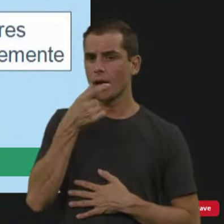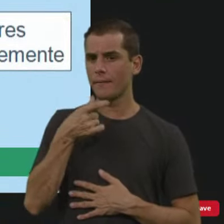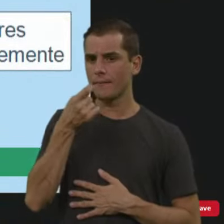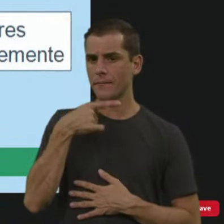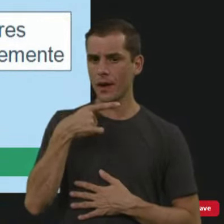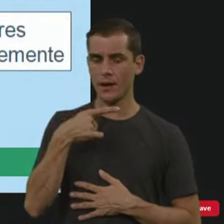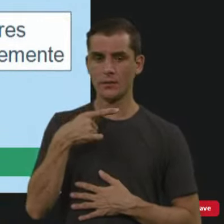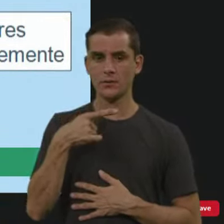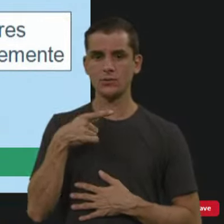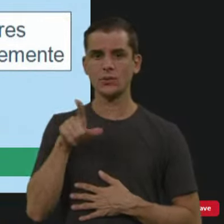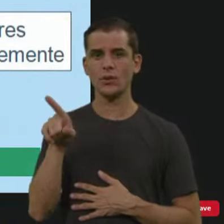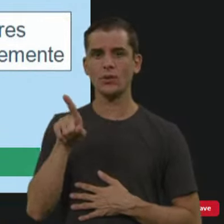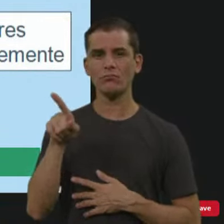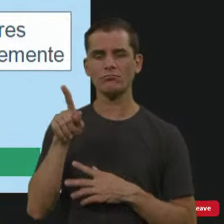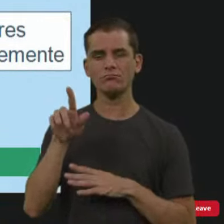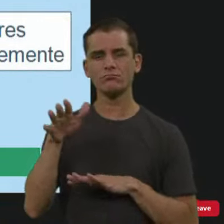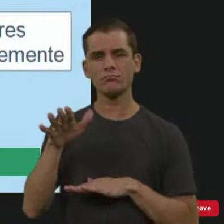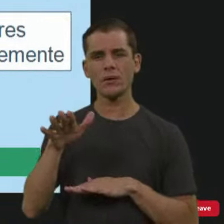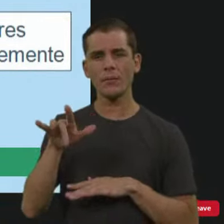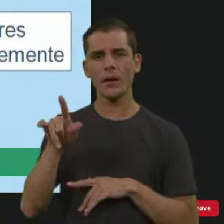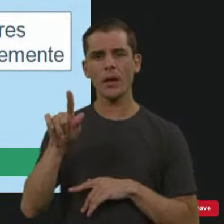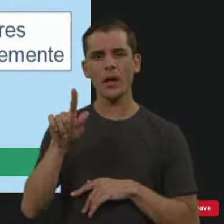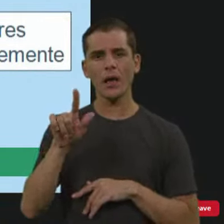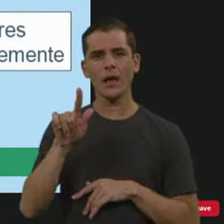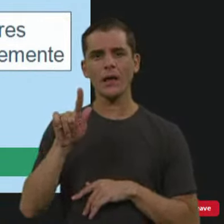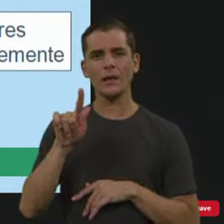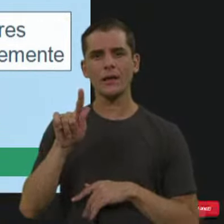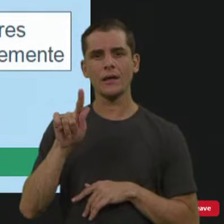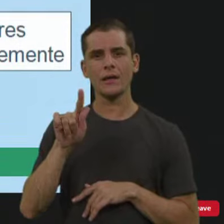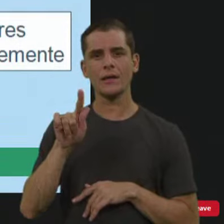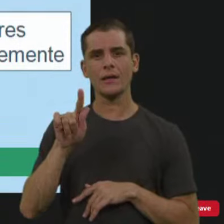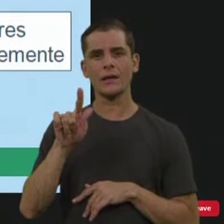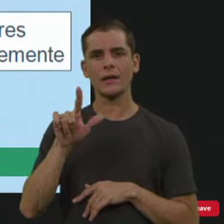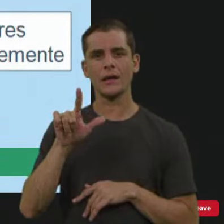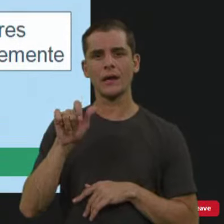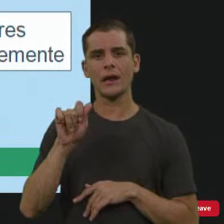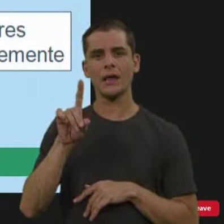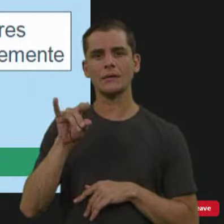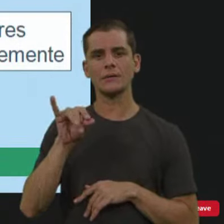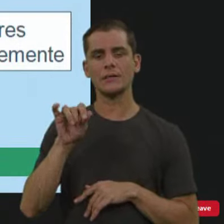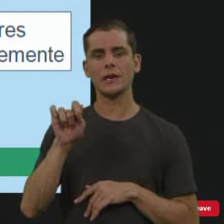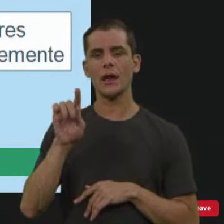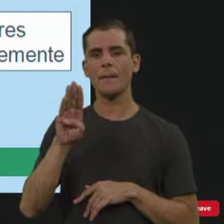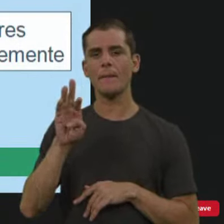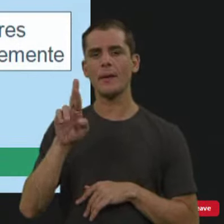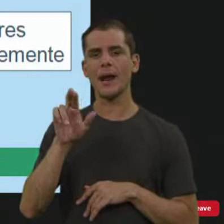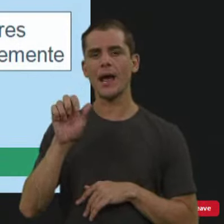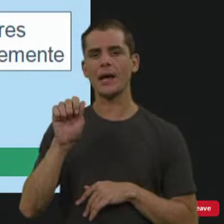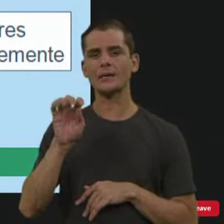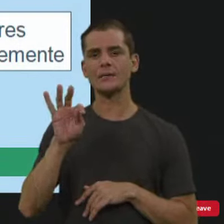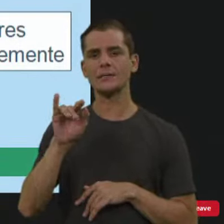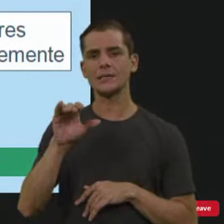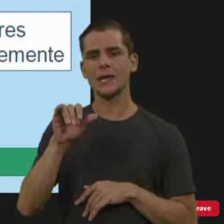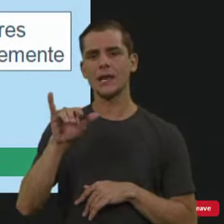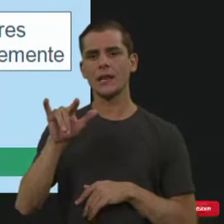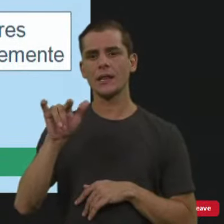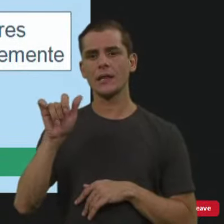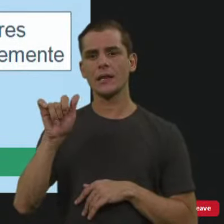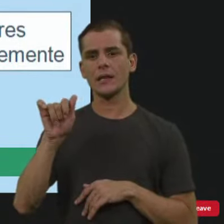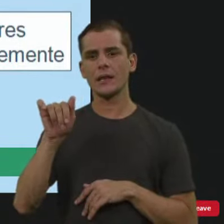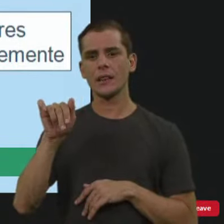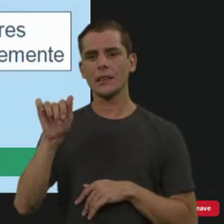de bradicinina, ele vai atuar no local onde a bradicinina se liga, né, lá no seu receptor. Como ele